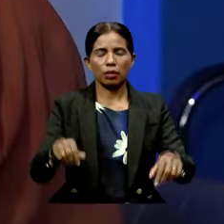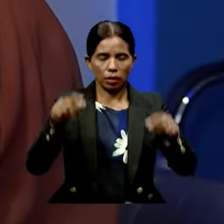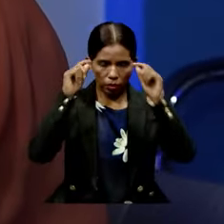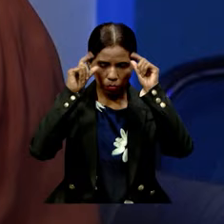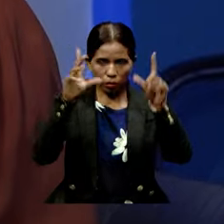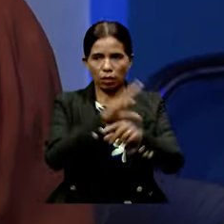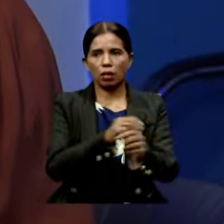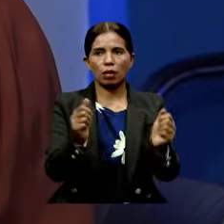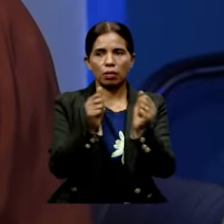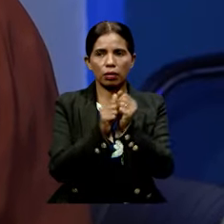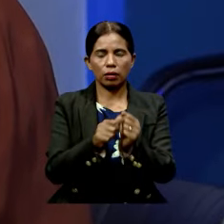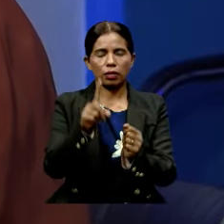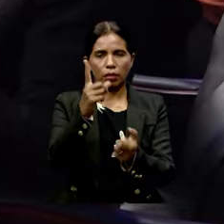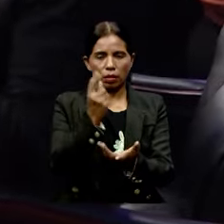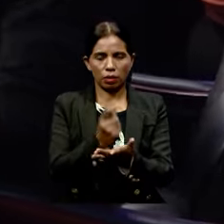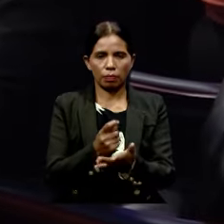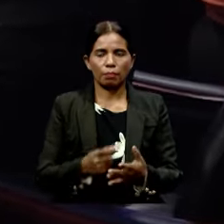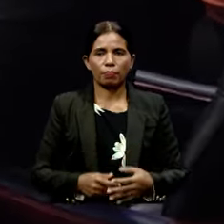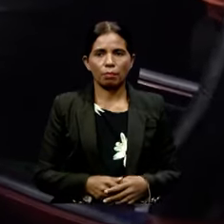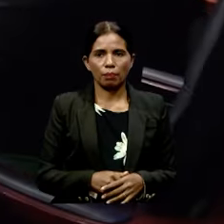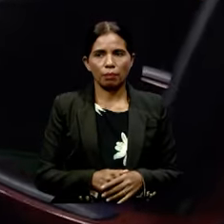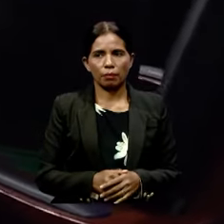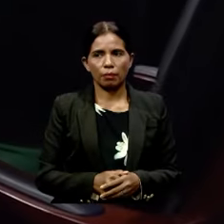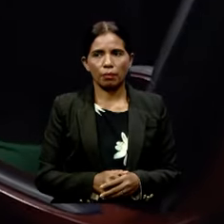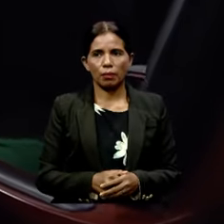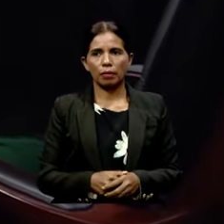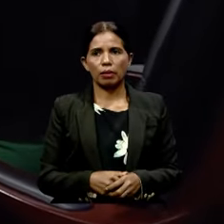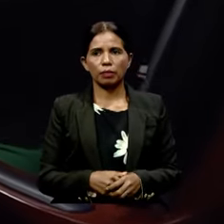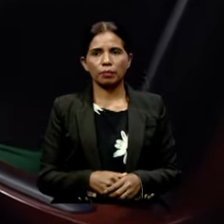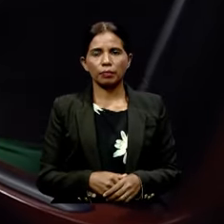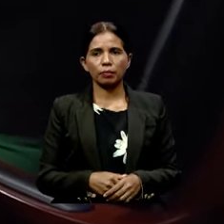nacional, Hamutuk, reunida recém. Emerenciana Martins, Lamberto da Silva, GMN.